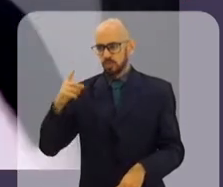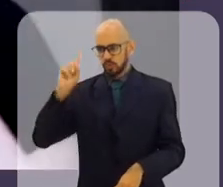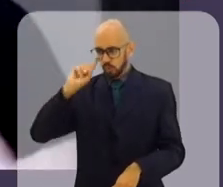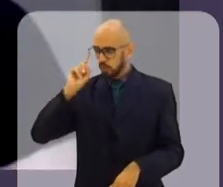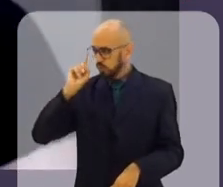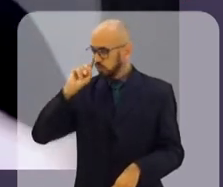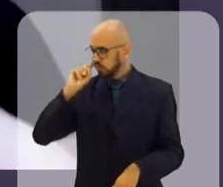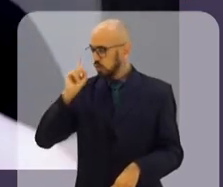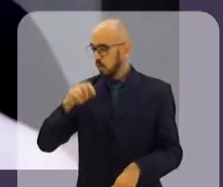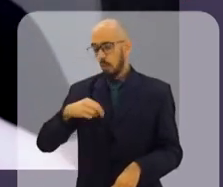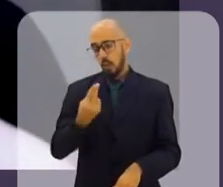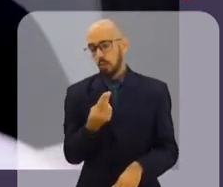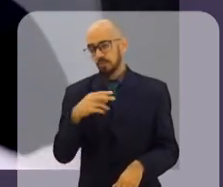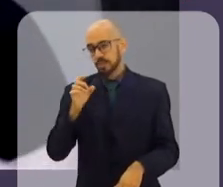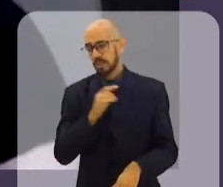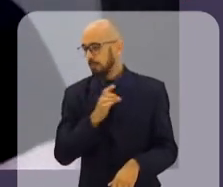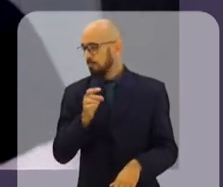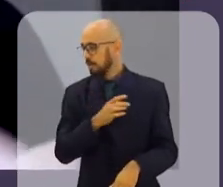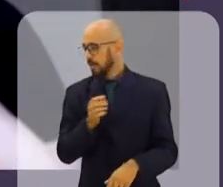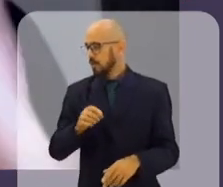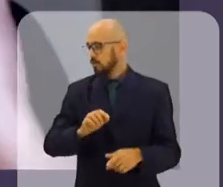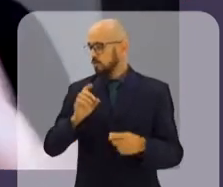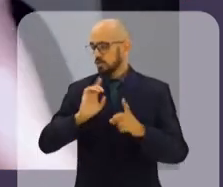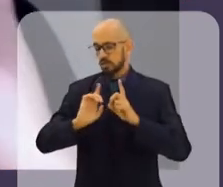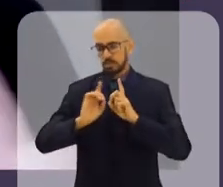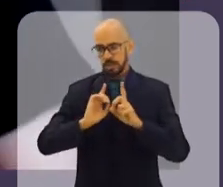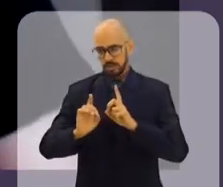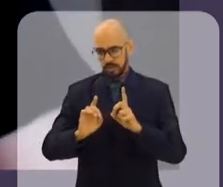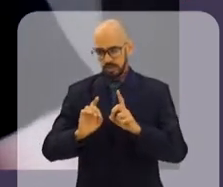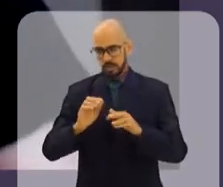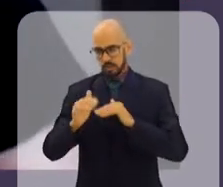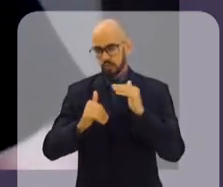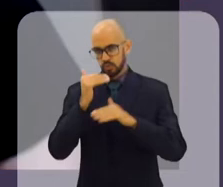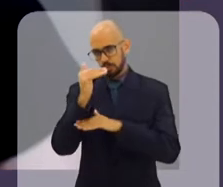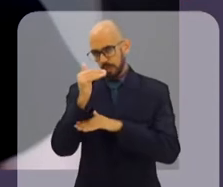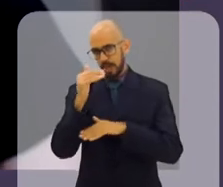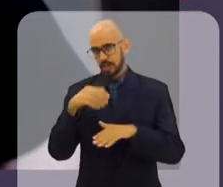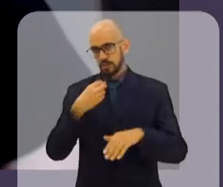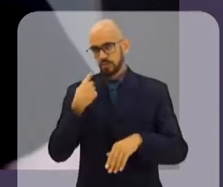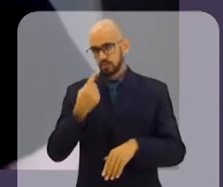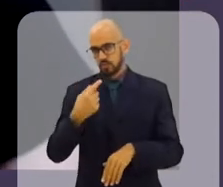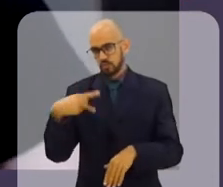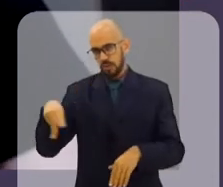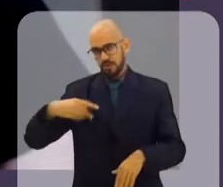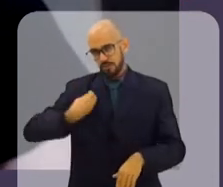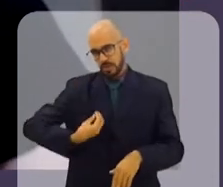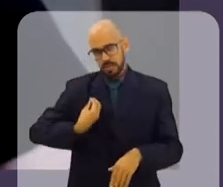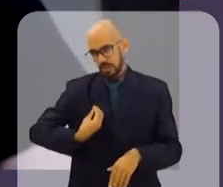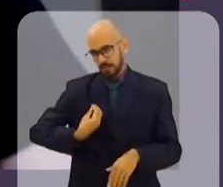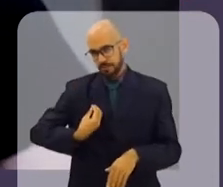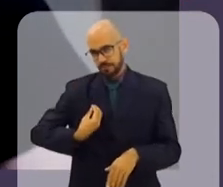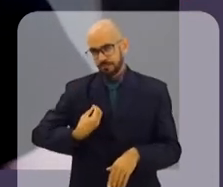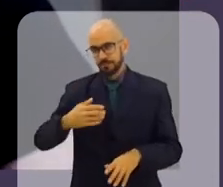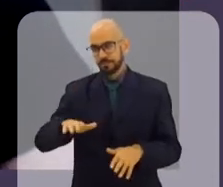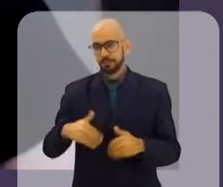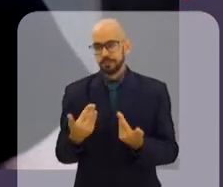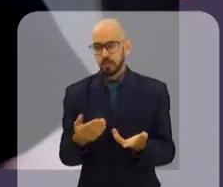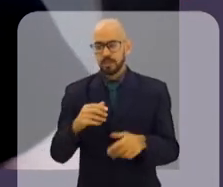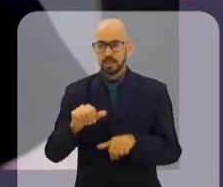você acaba não debatendo problemas reais que perpassam a sua vida, né? E essa mudança,